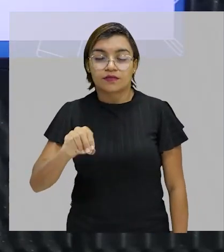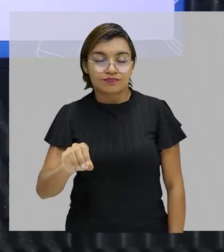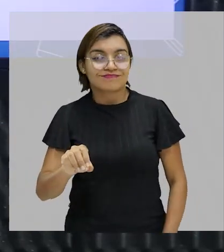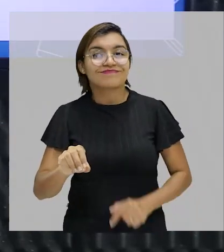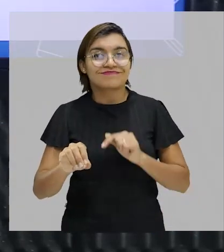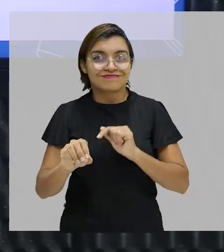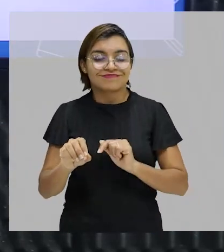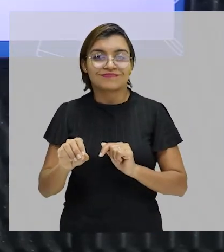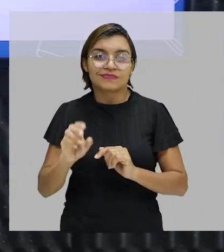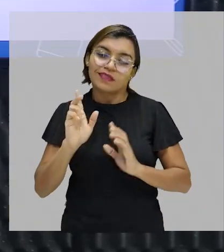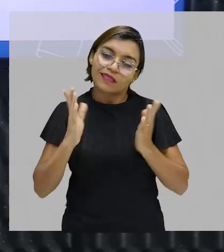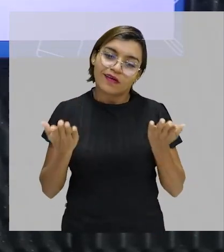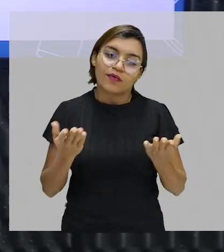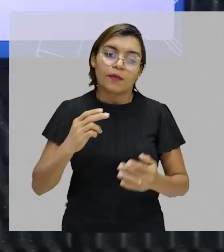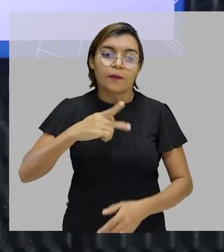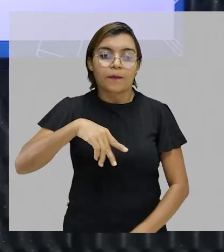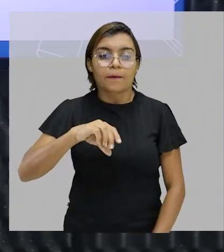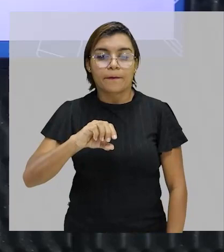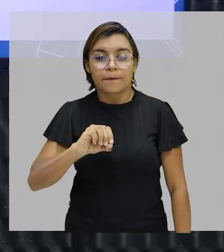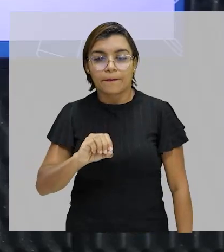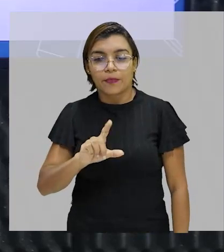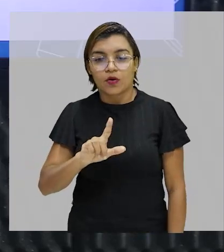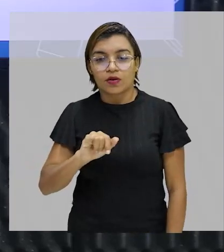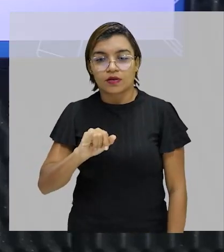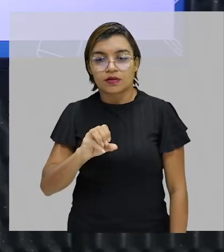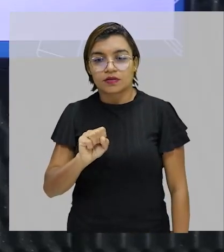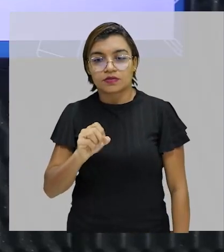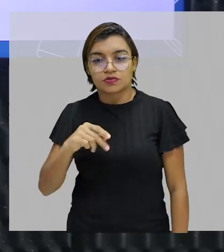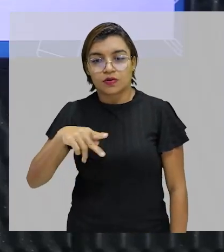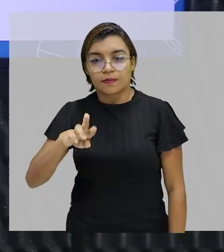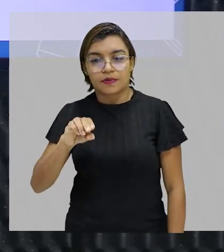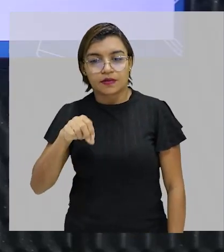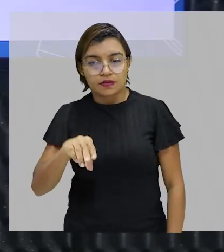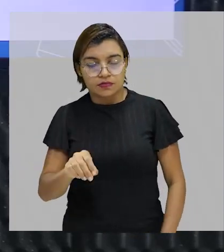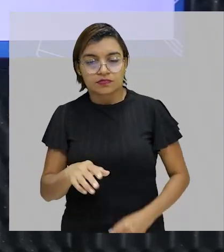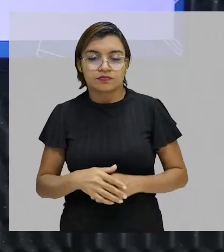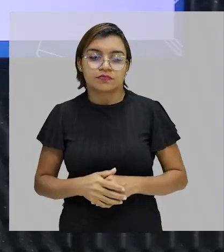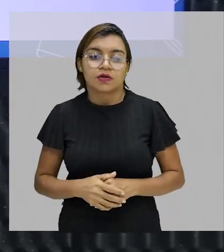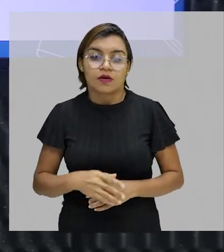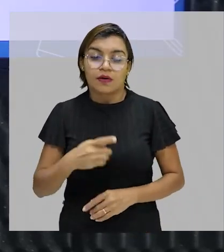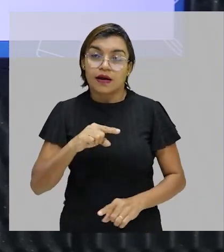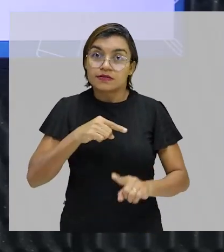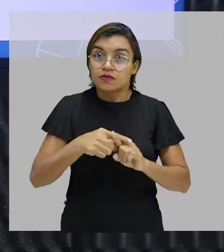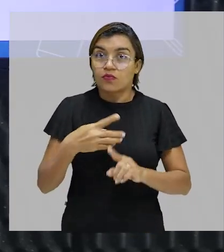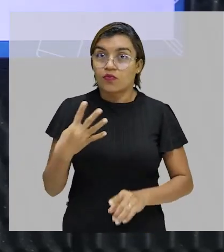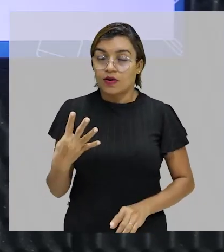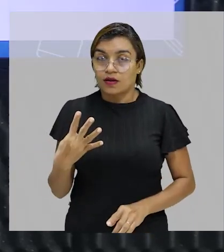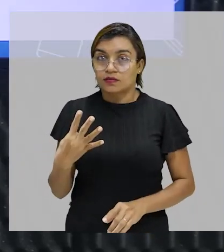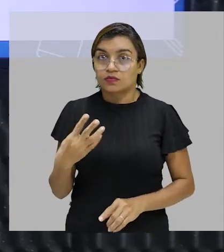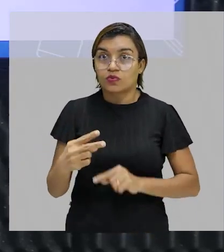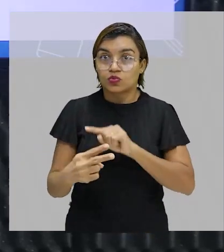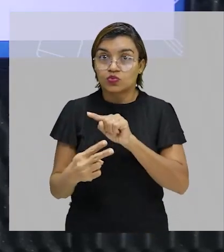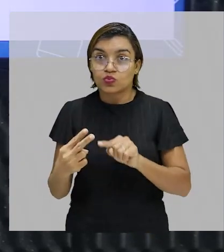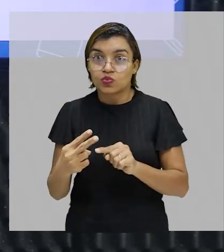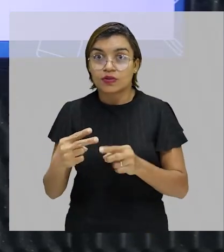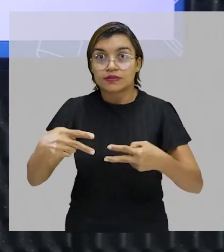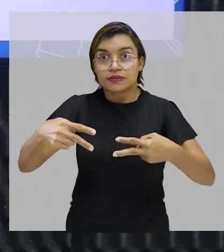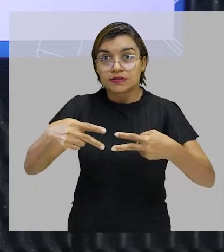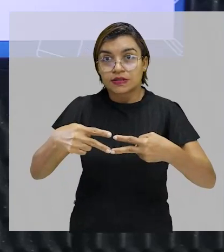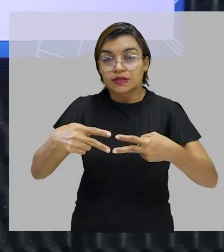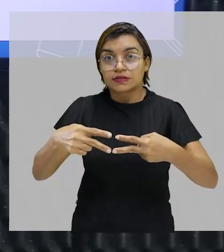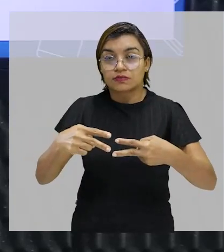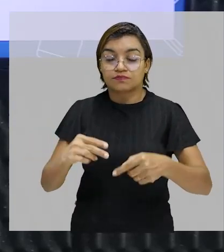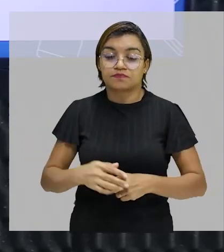isso, poliisopreno. Tudo bem? Então, adição 4, eu preciso de duas ligações duplas. Só que o que acontece?